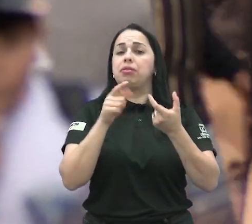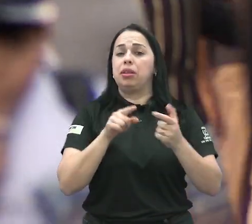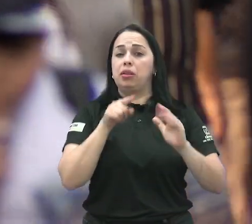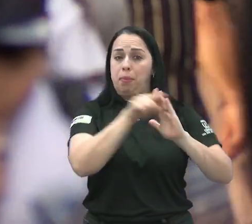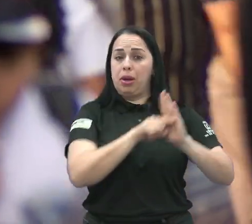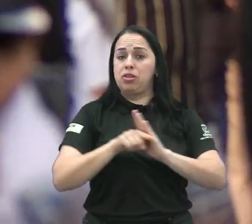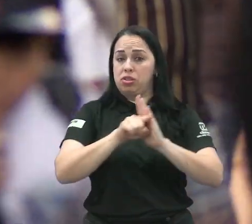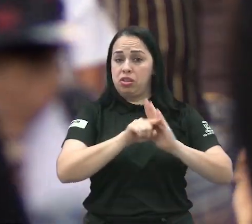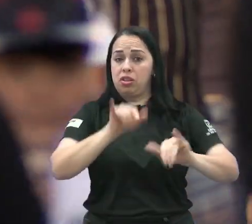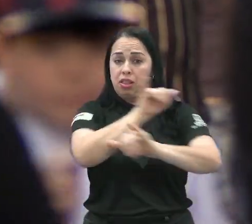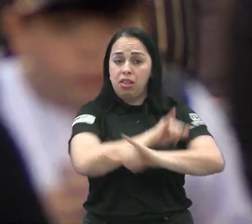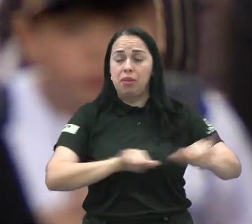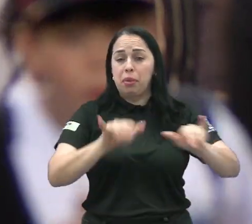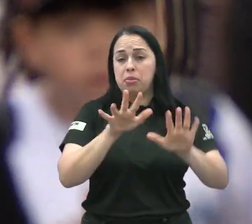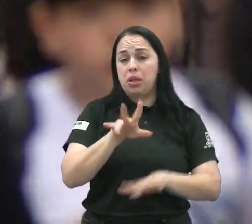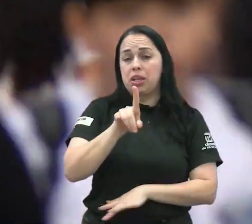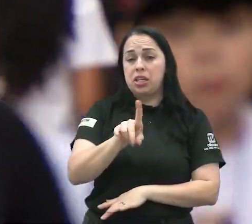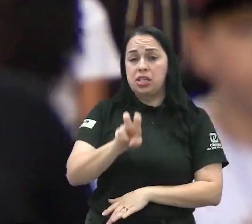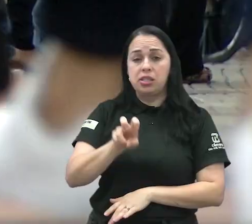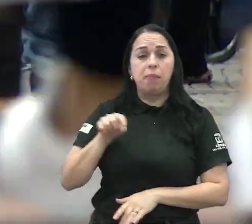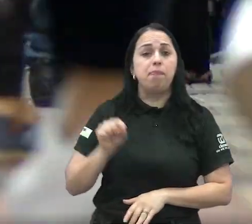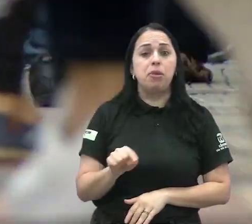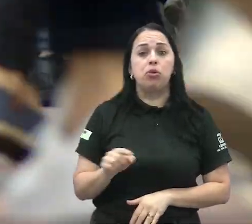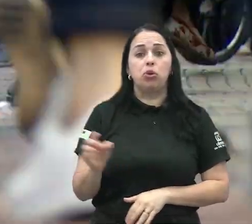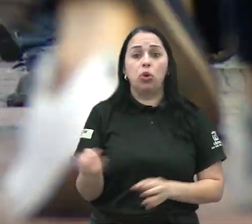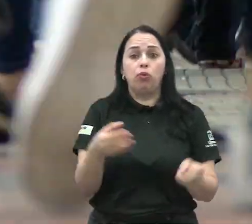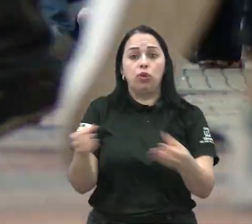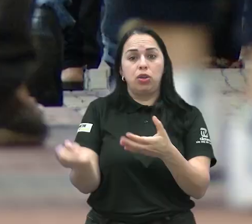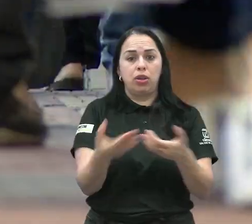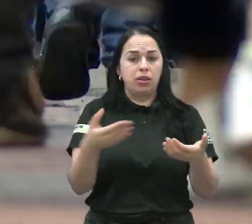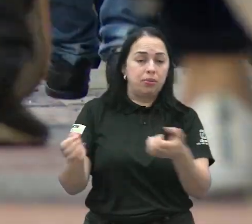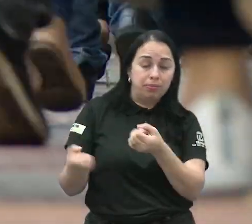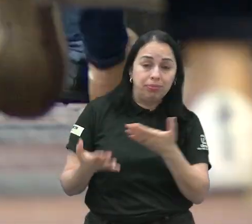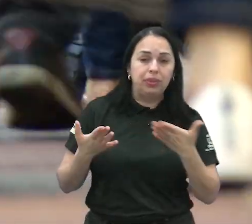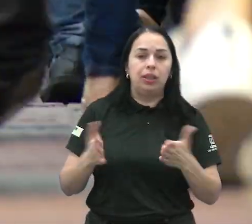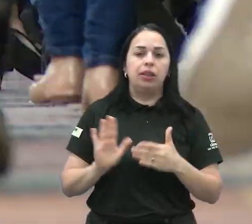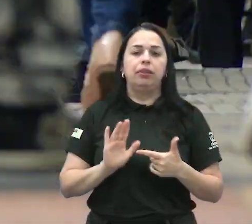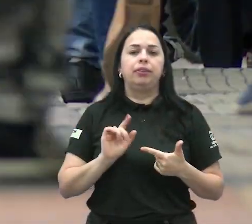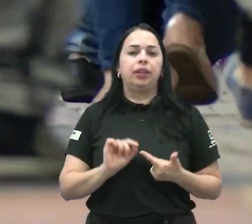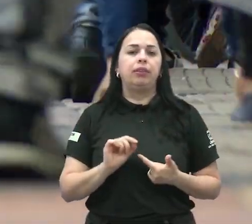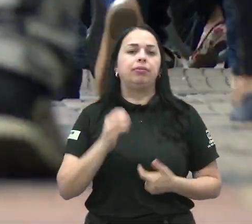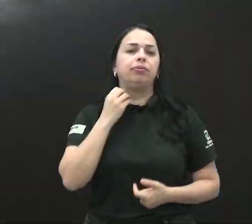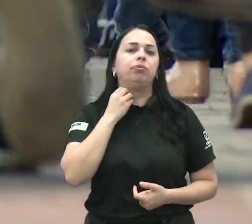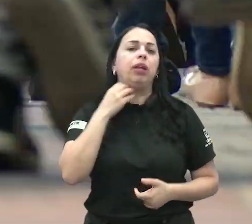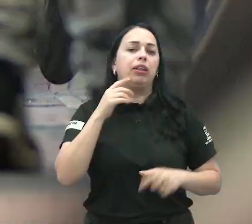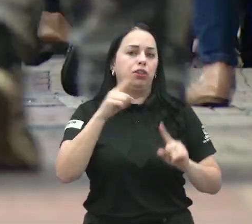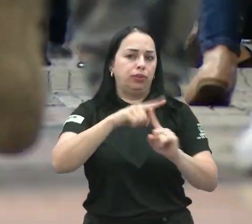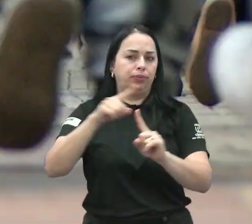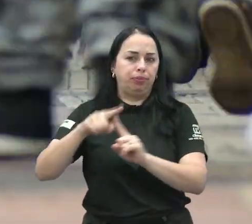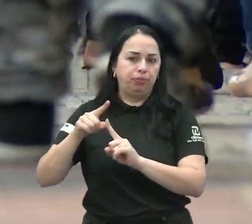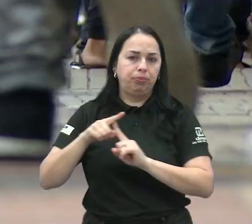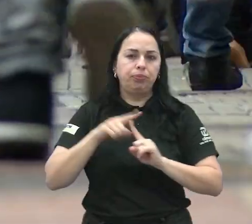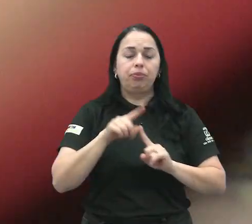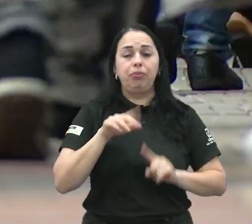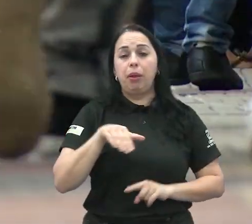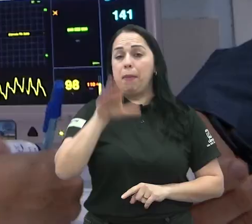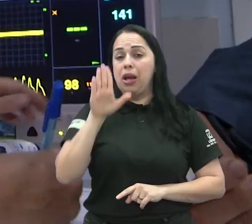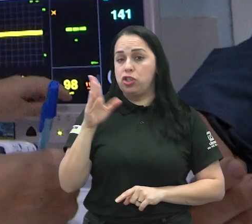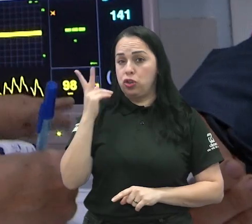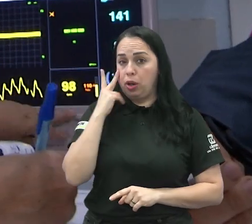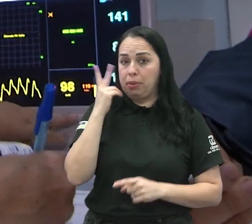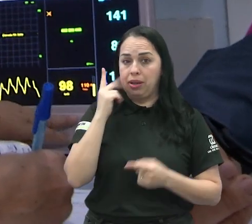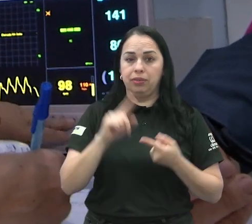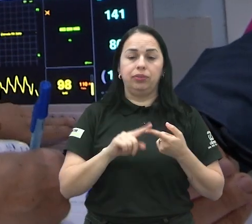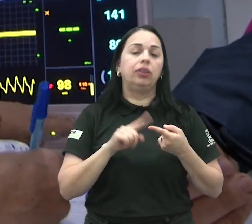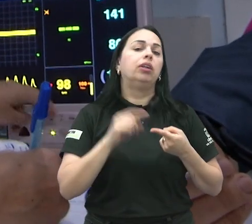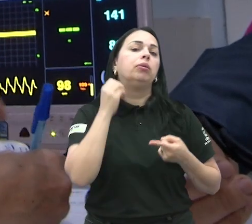brasileiros. Segundo dados do Instituto Nacional do Câncer, são cerca de 15 mil novos casos por ano. A doença se apresenta em diversos tipos,